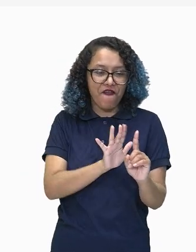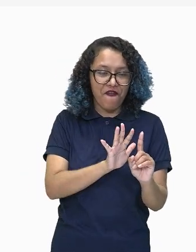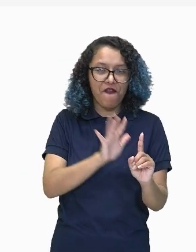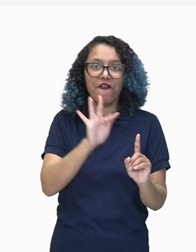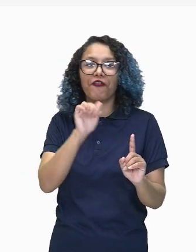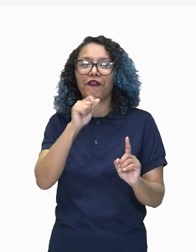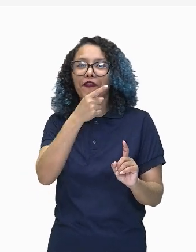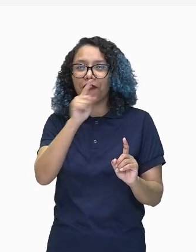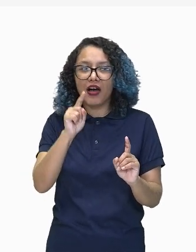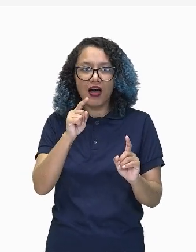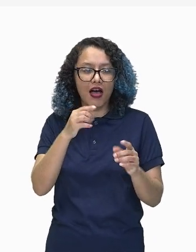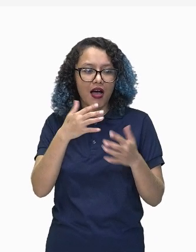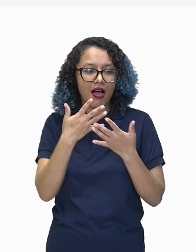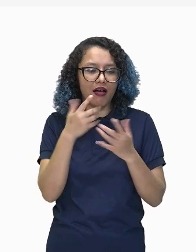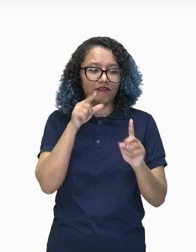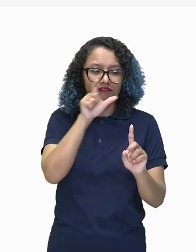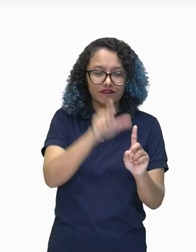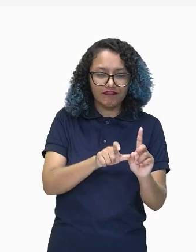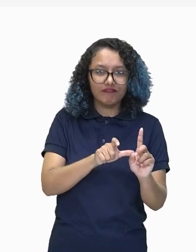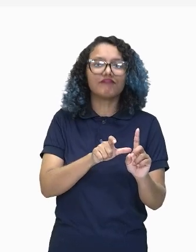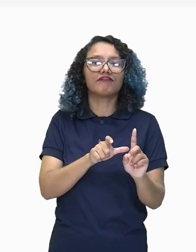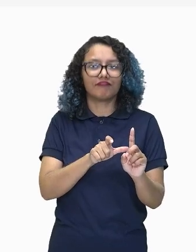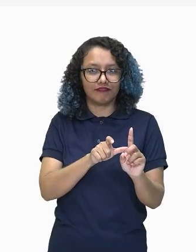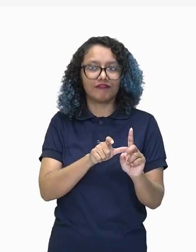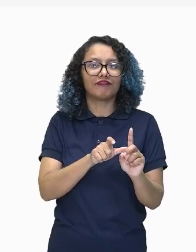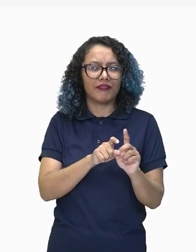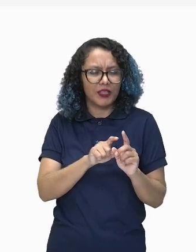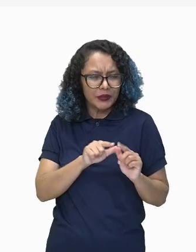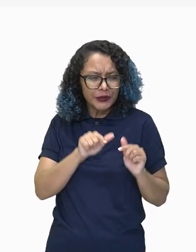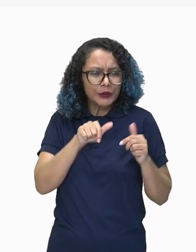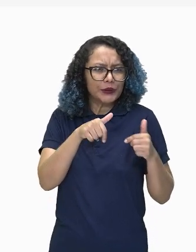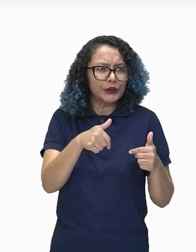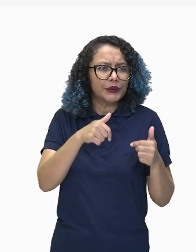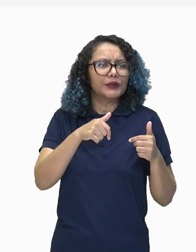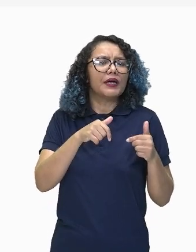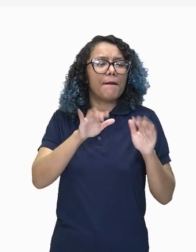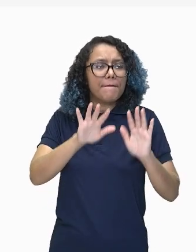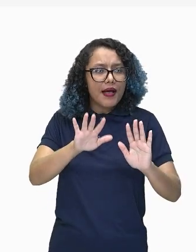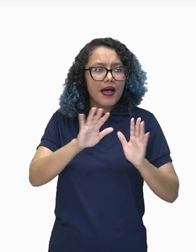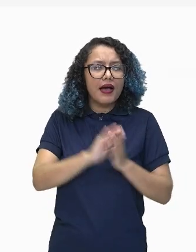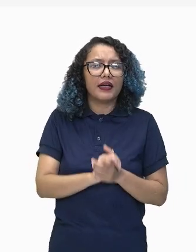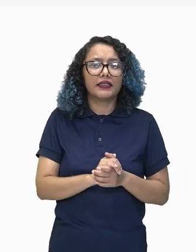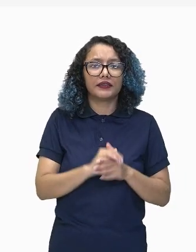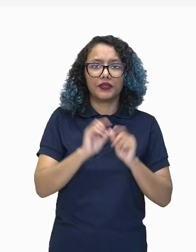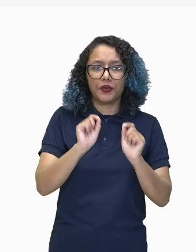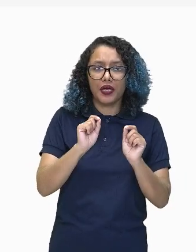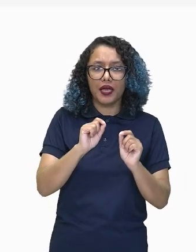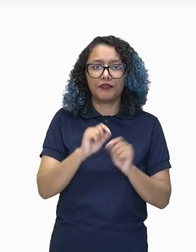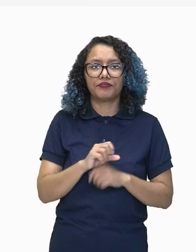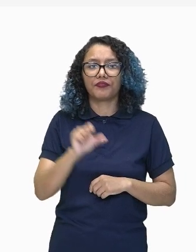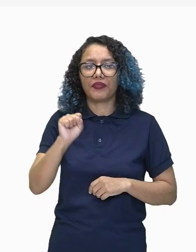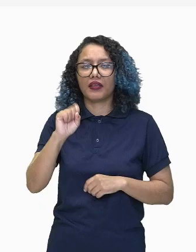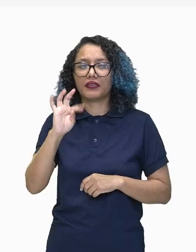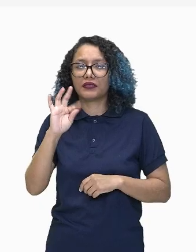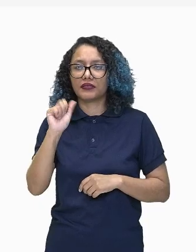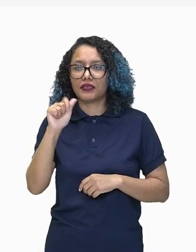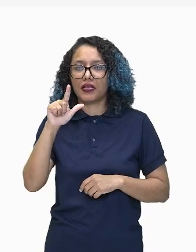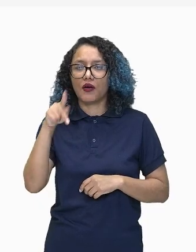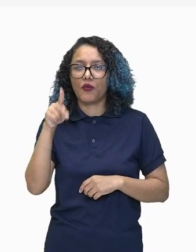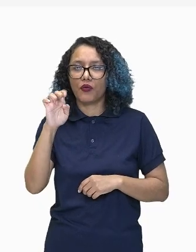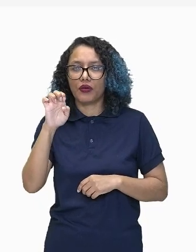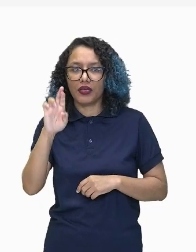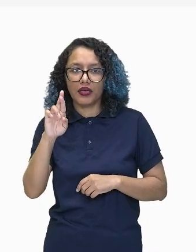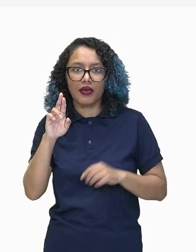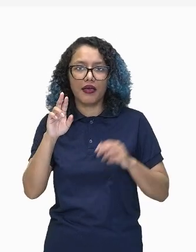seria uma definição que a gente traria para essa palavra. Mas ela vem da junção de stalker e fã, essas duas